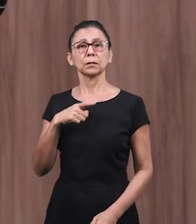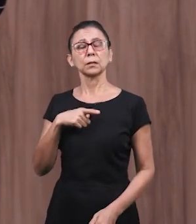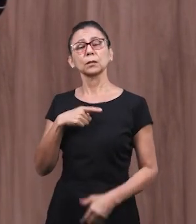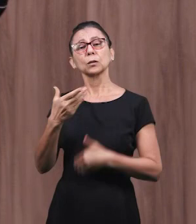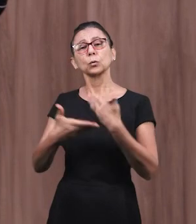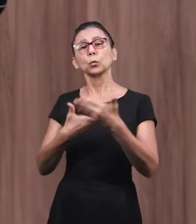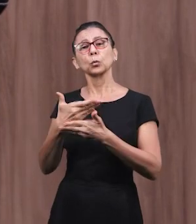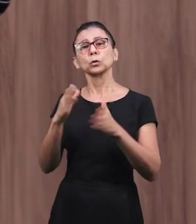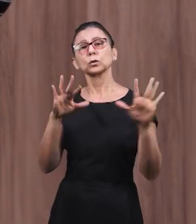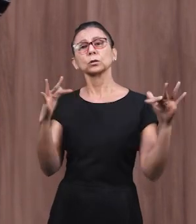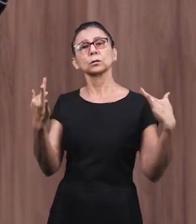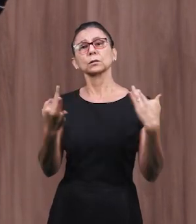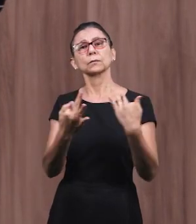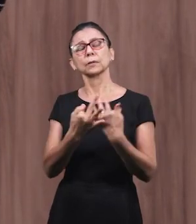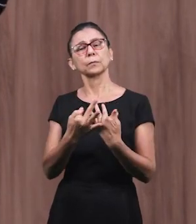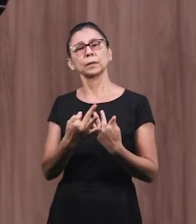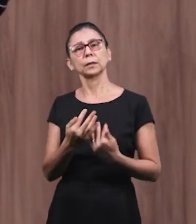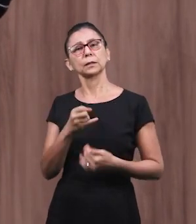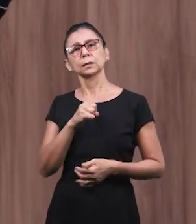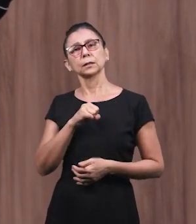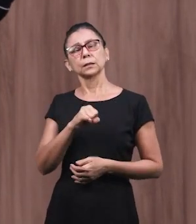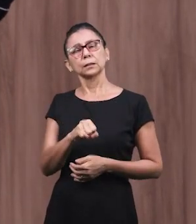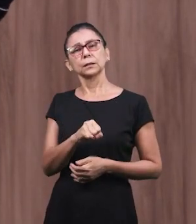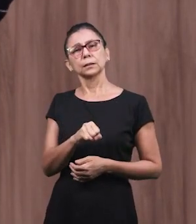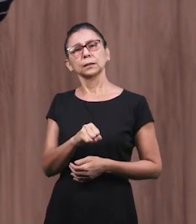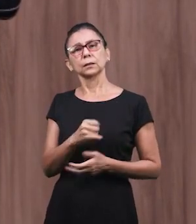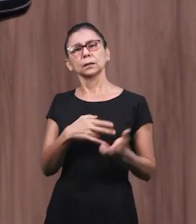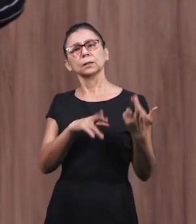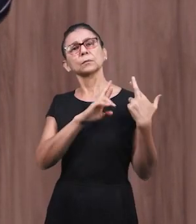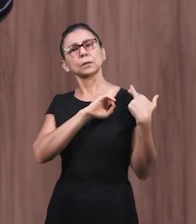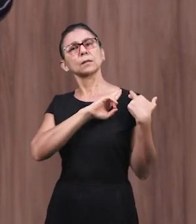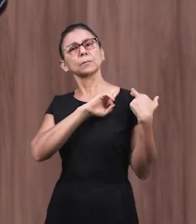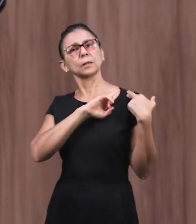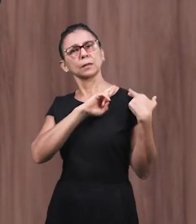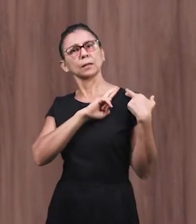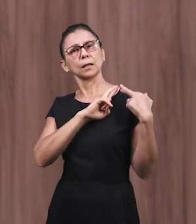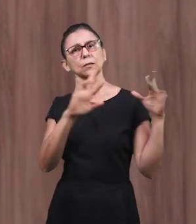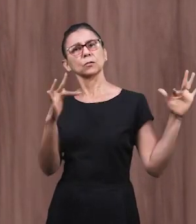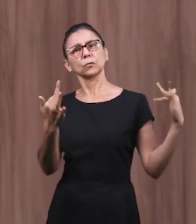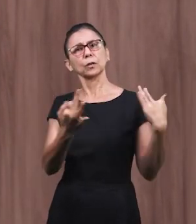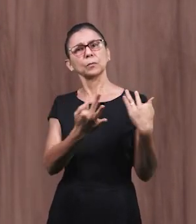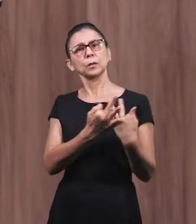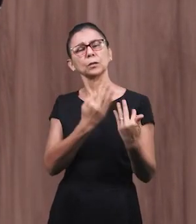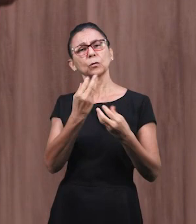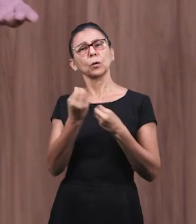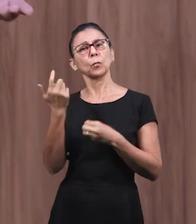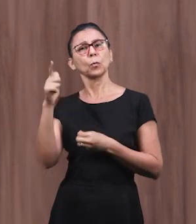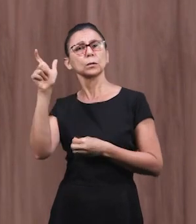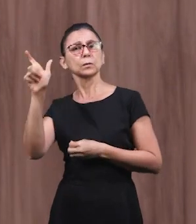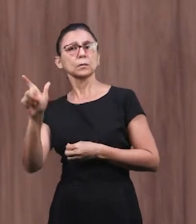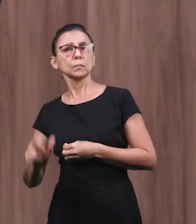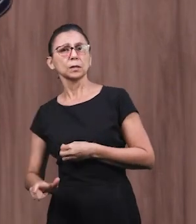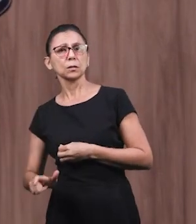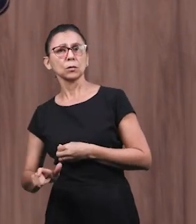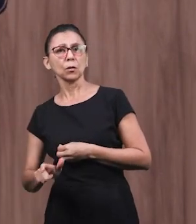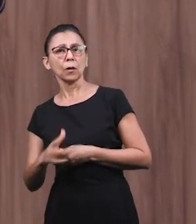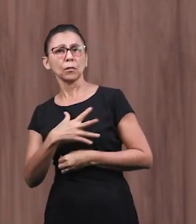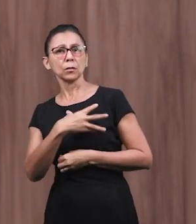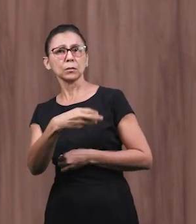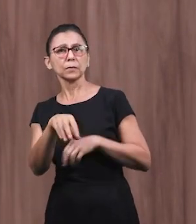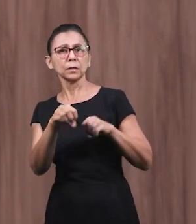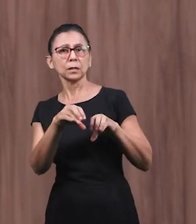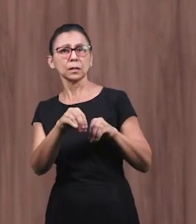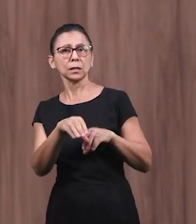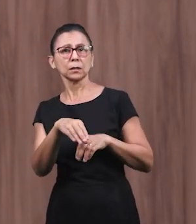família é importante, é um projeto de nossa responsabilidade, não podemos permitir que outros eduquem e conheçam nossos